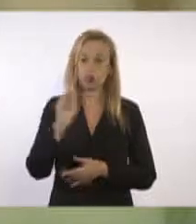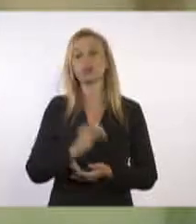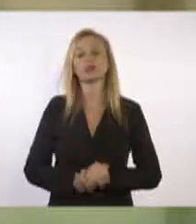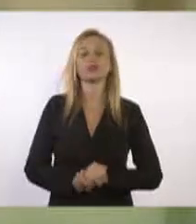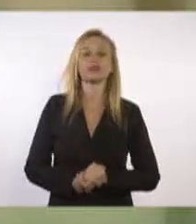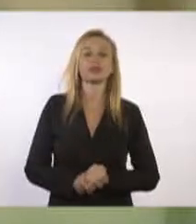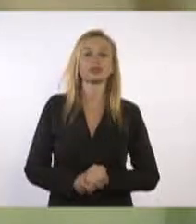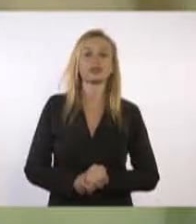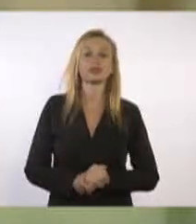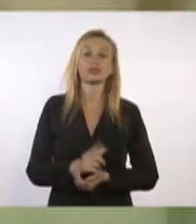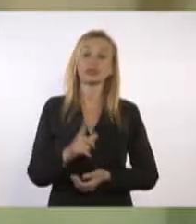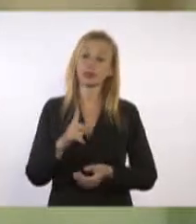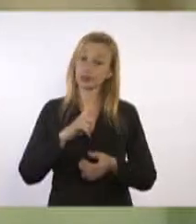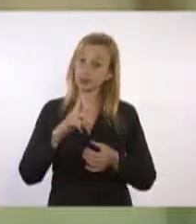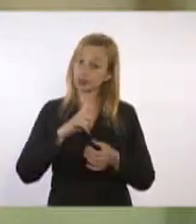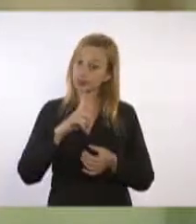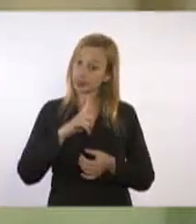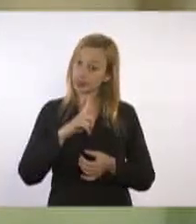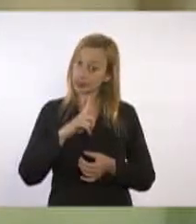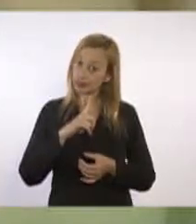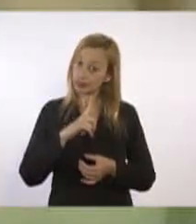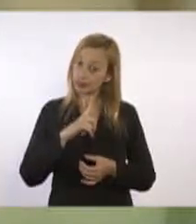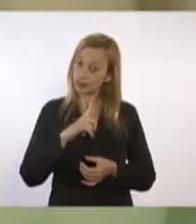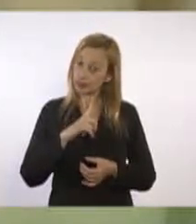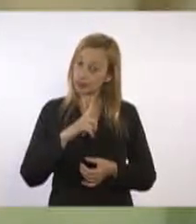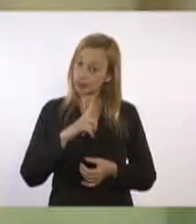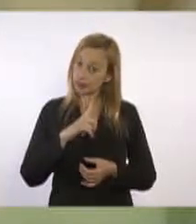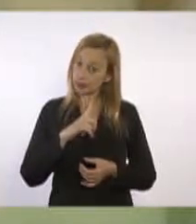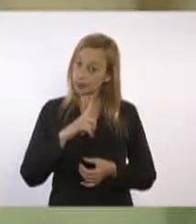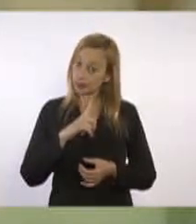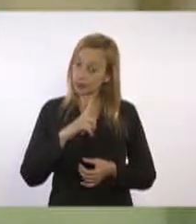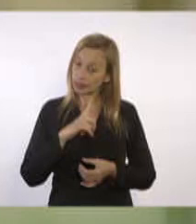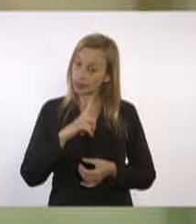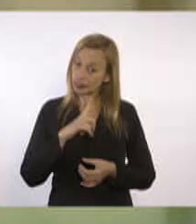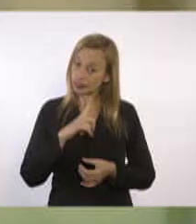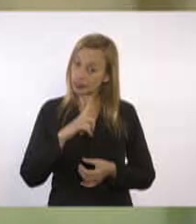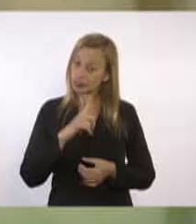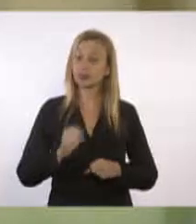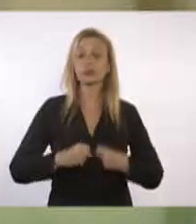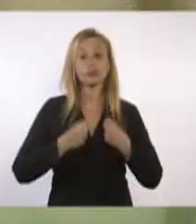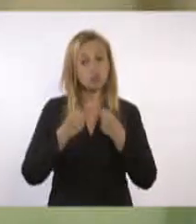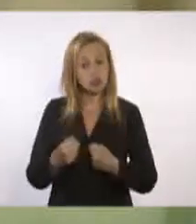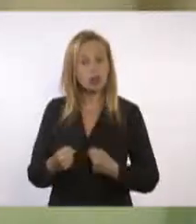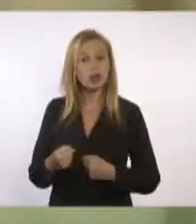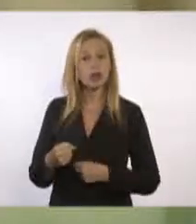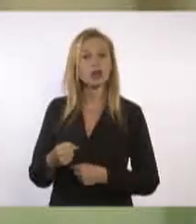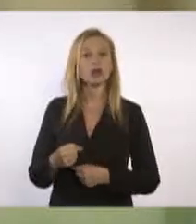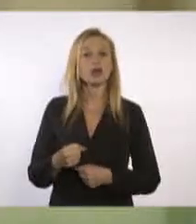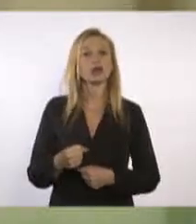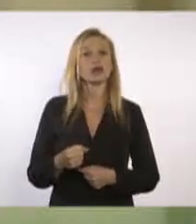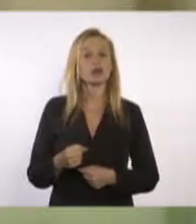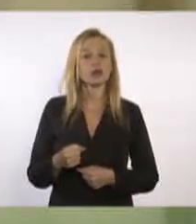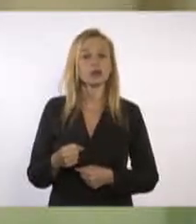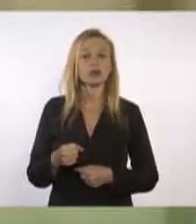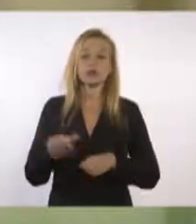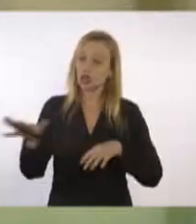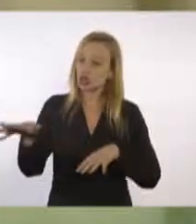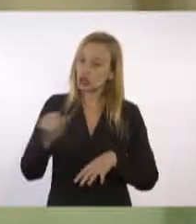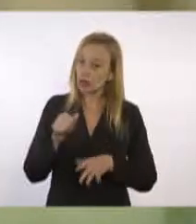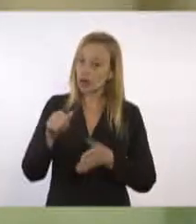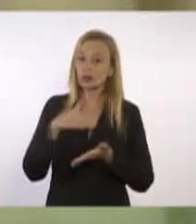que tem autoridade para ouvir o deputado Tristão, o secretário